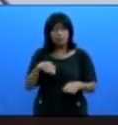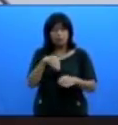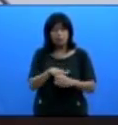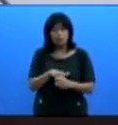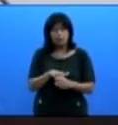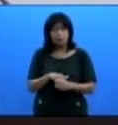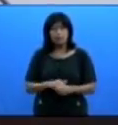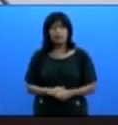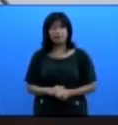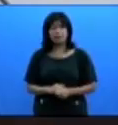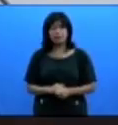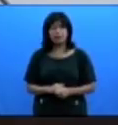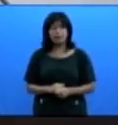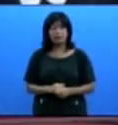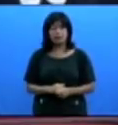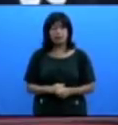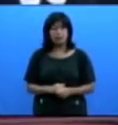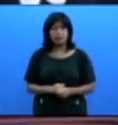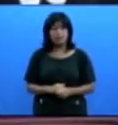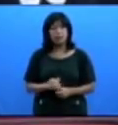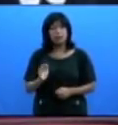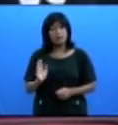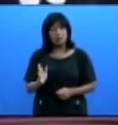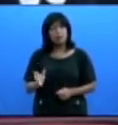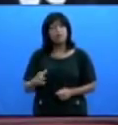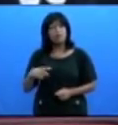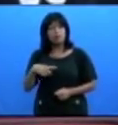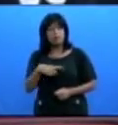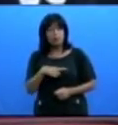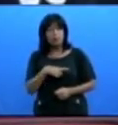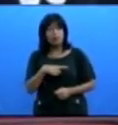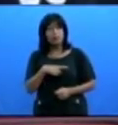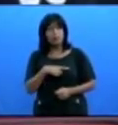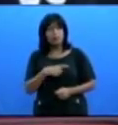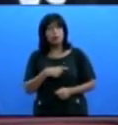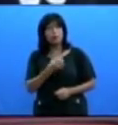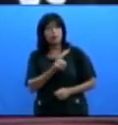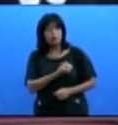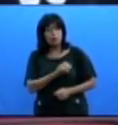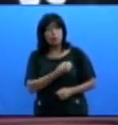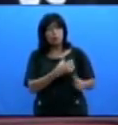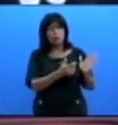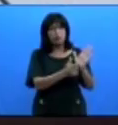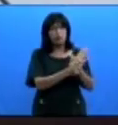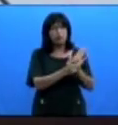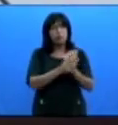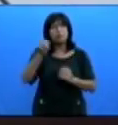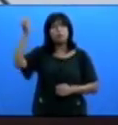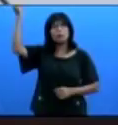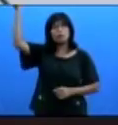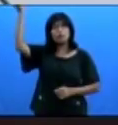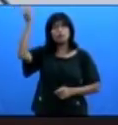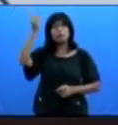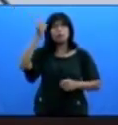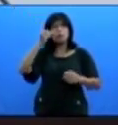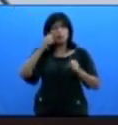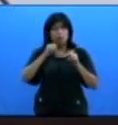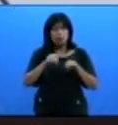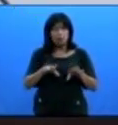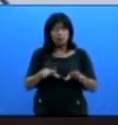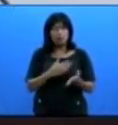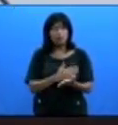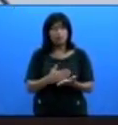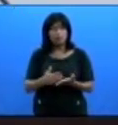votação. Havendo o número regimental, sob a proteção de Deus, iniciamos os